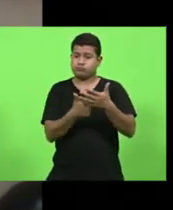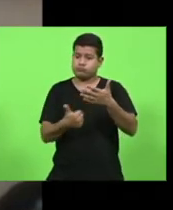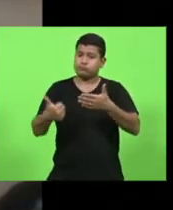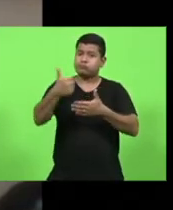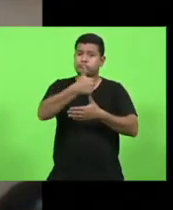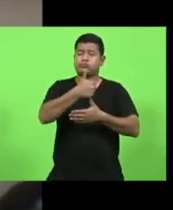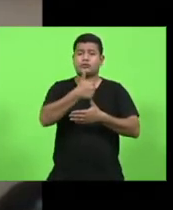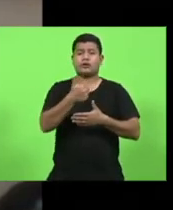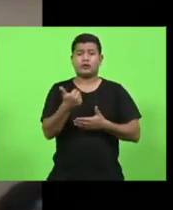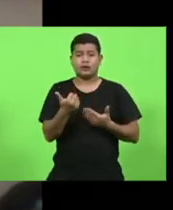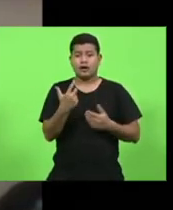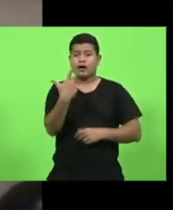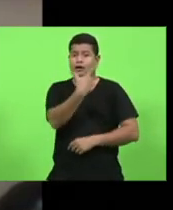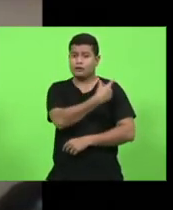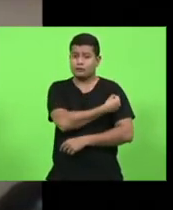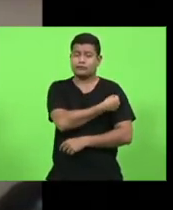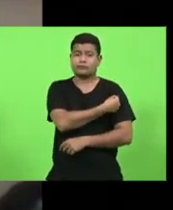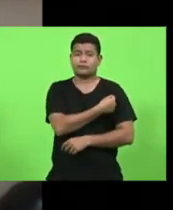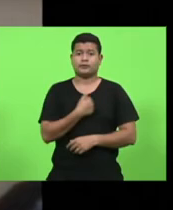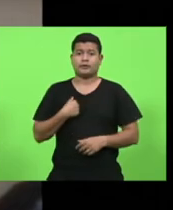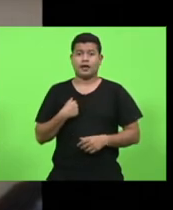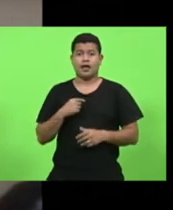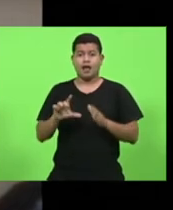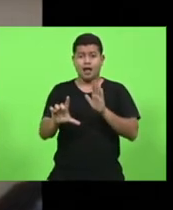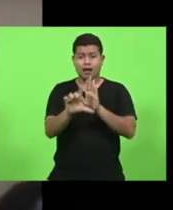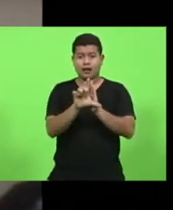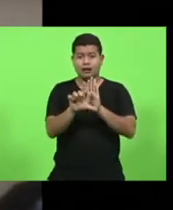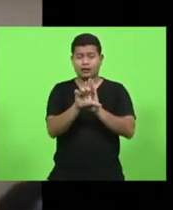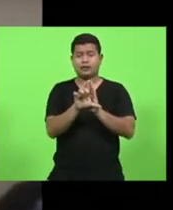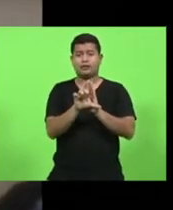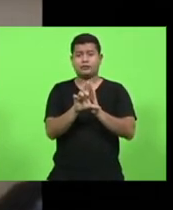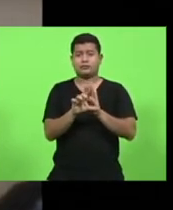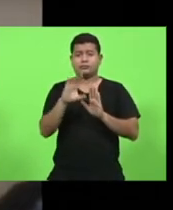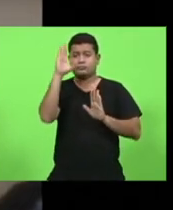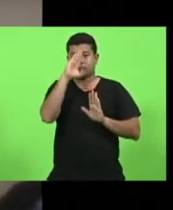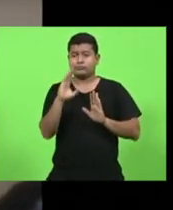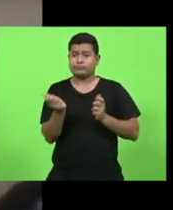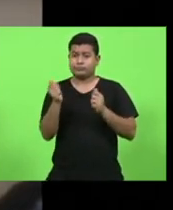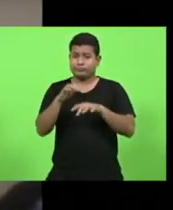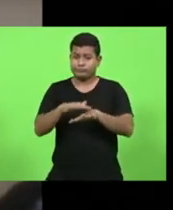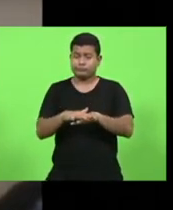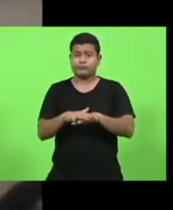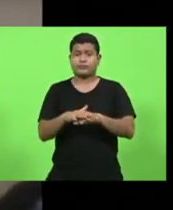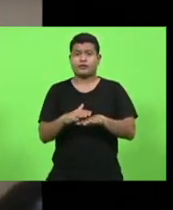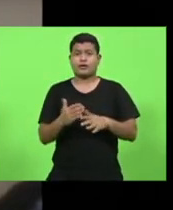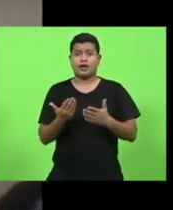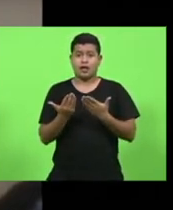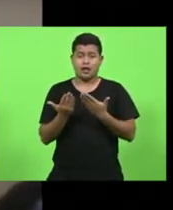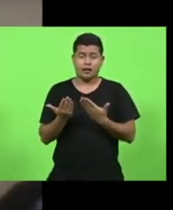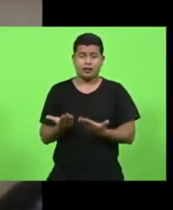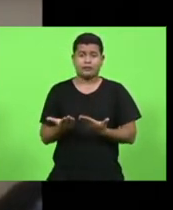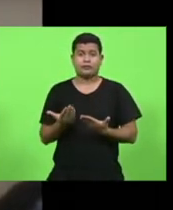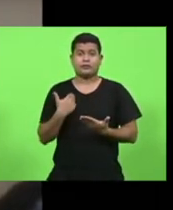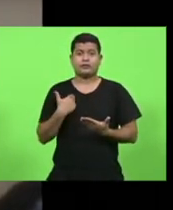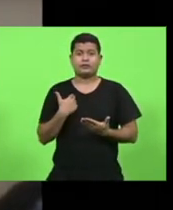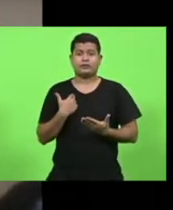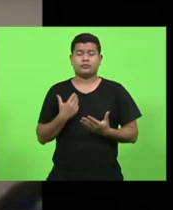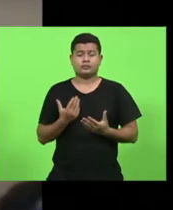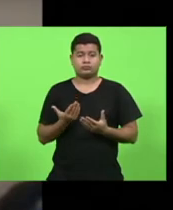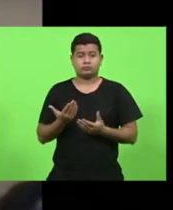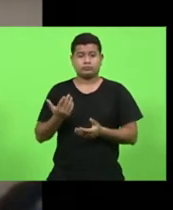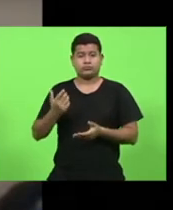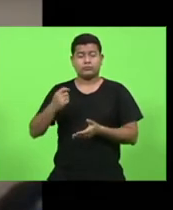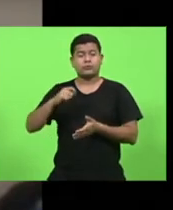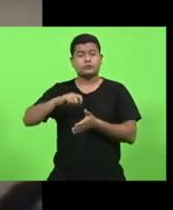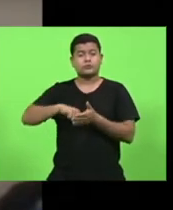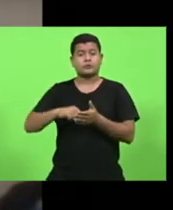né? A Lei Brasileira de Inclusão, pelo fato de ela ter sido recepcionada pelo nosso